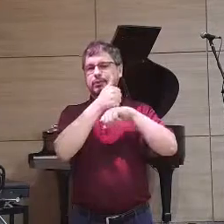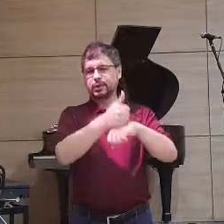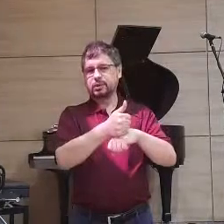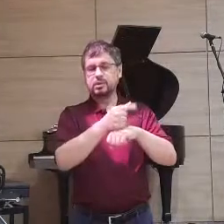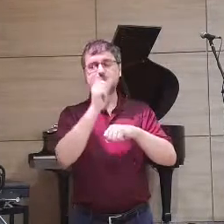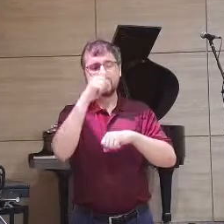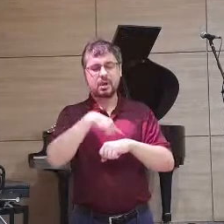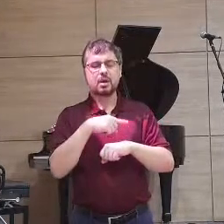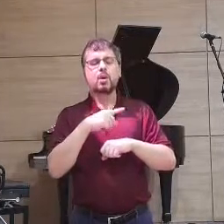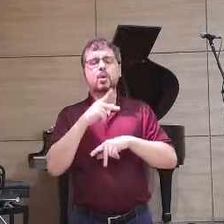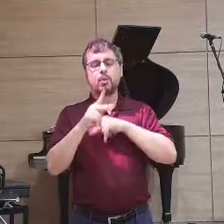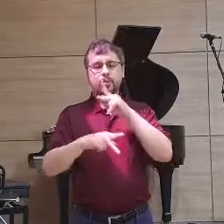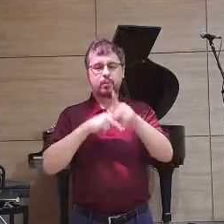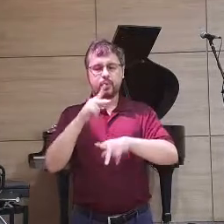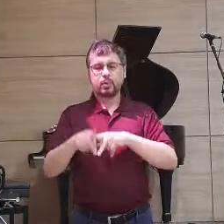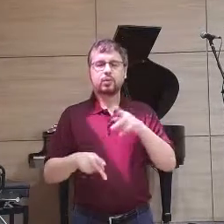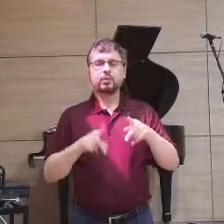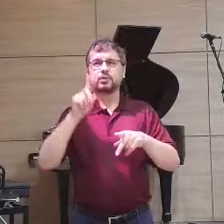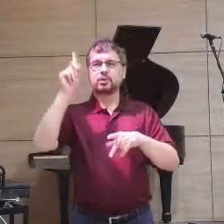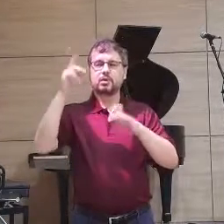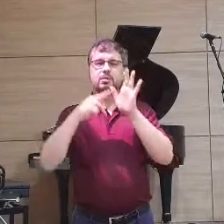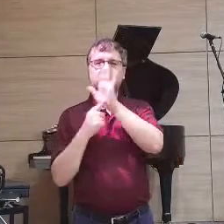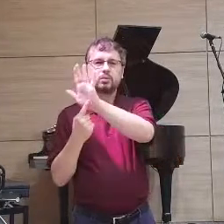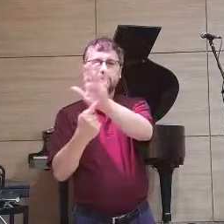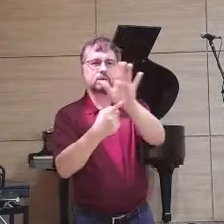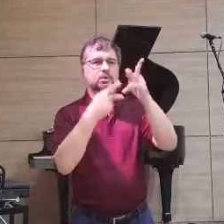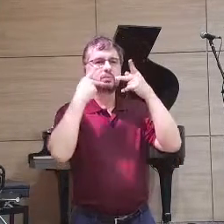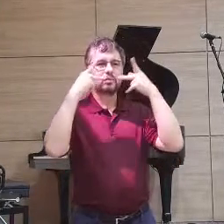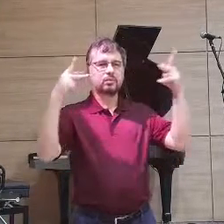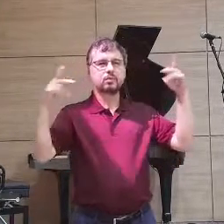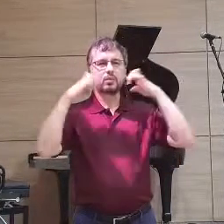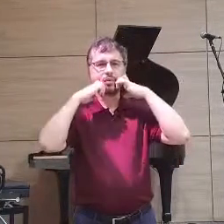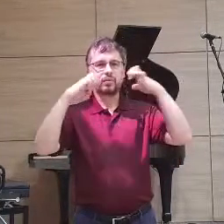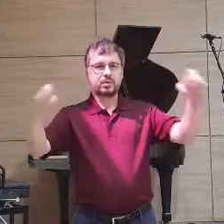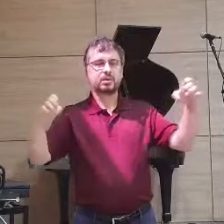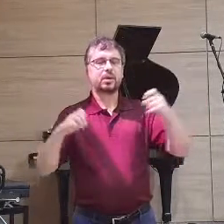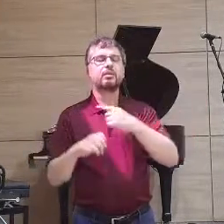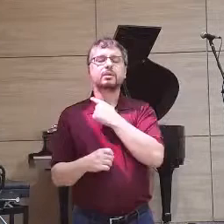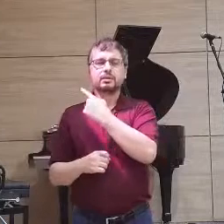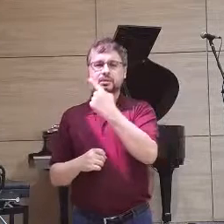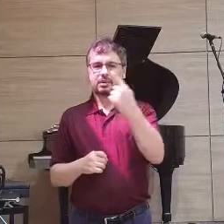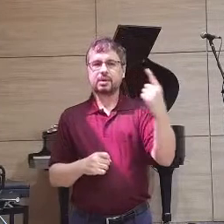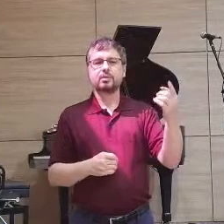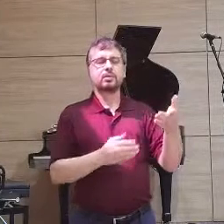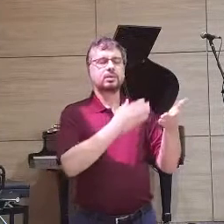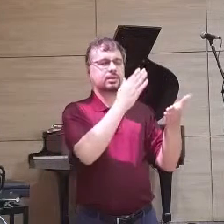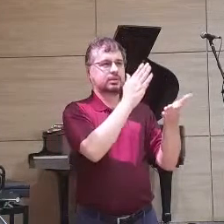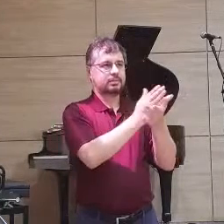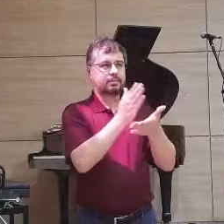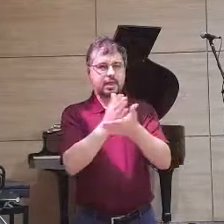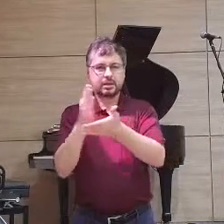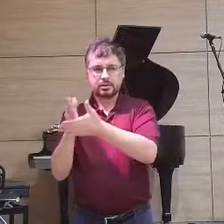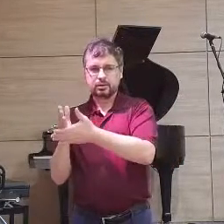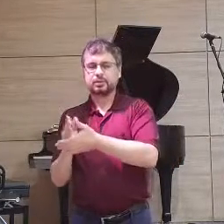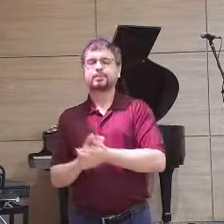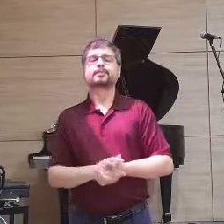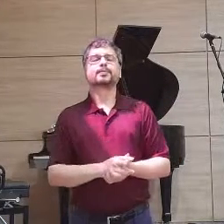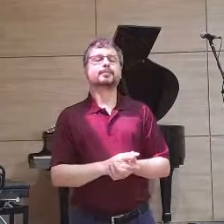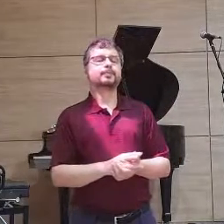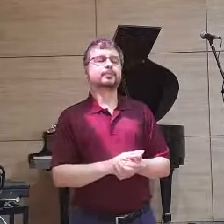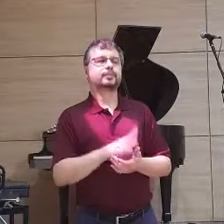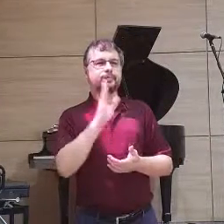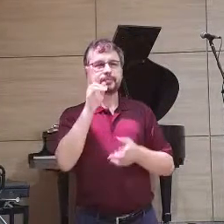povo de Deus e quando o evangelho os relatórios que ele faz em cada uma das sessões já vimos também a semana